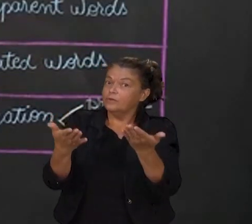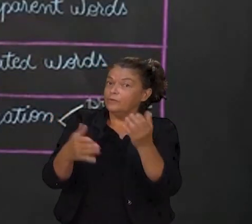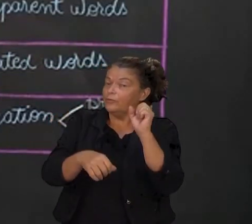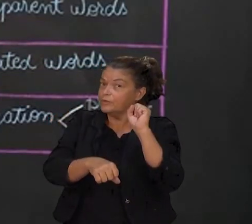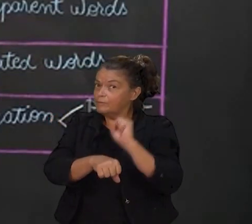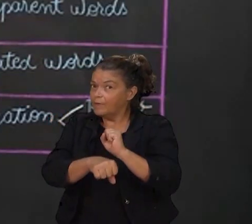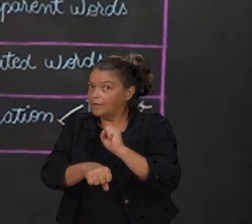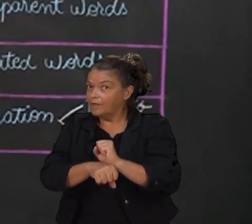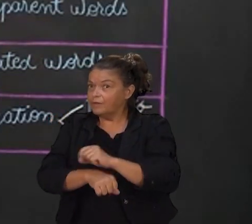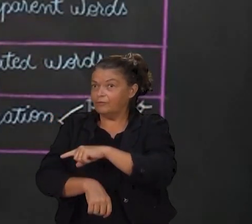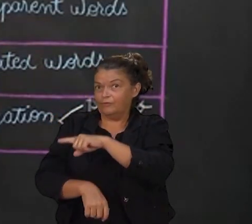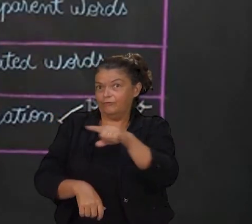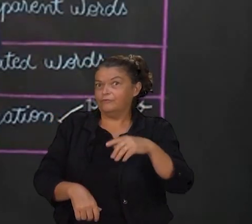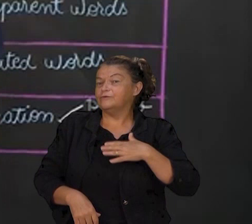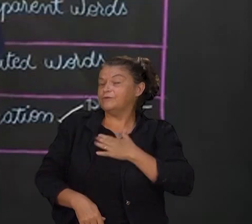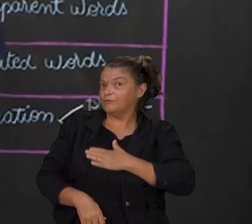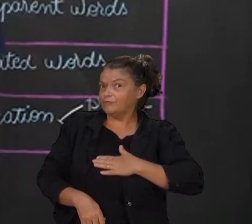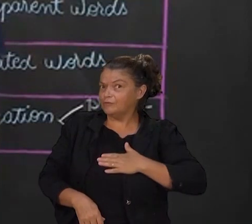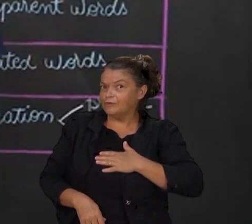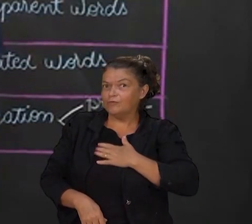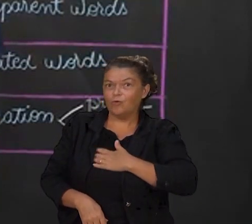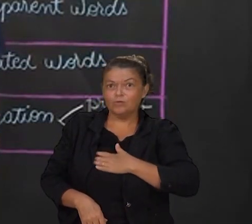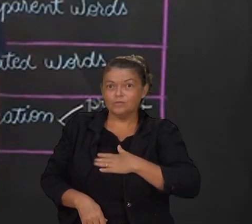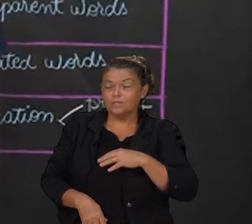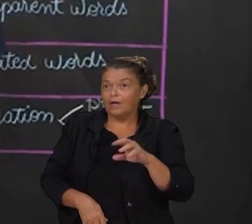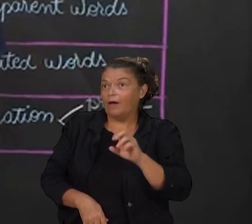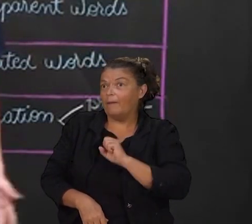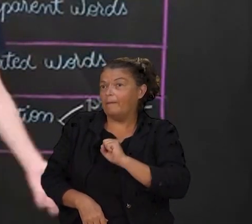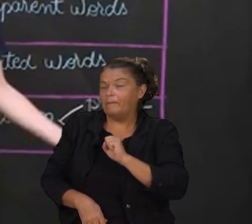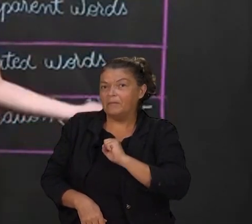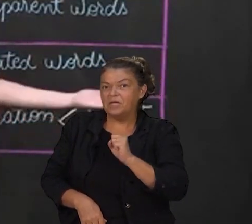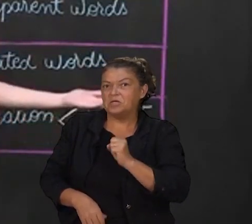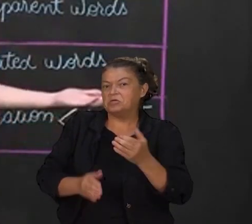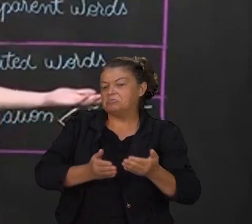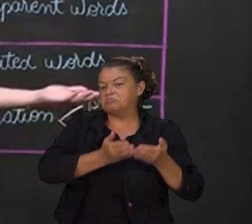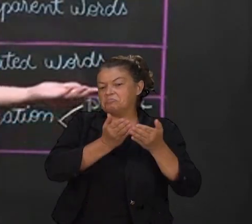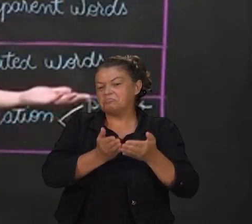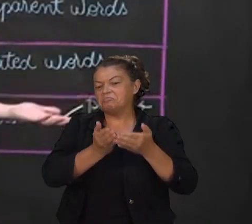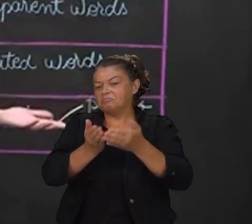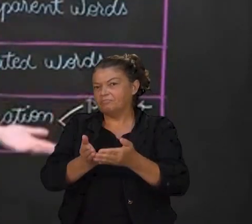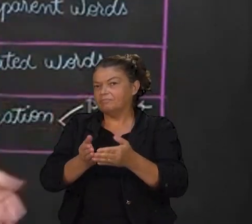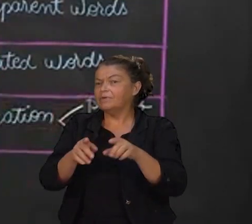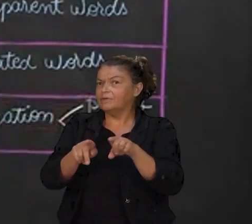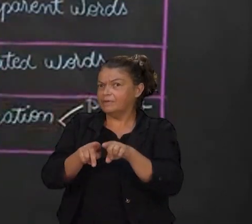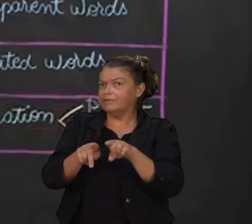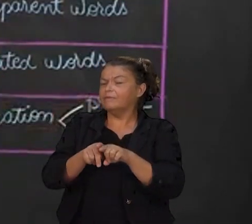tenham gostado. Eu adorei esse Titanic, ele está lindo. E eu espero que vocês também tenham gostado